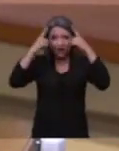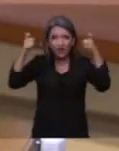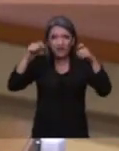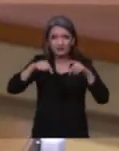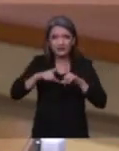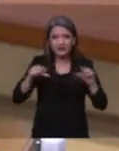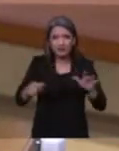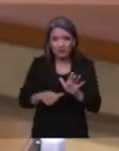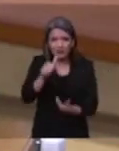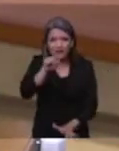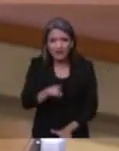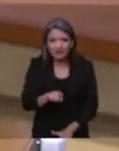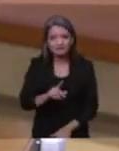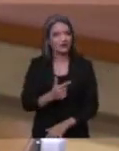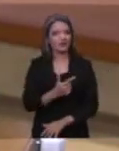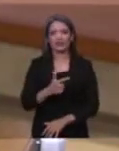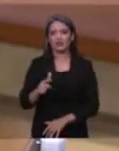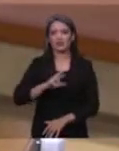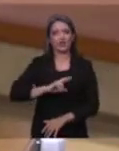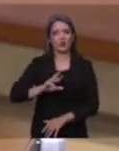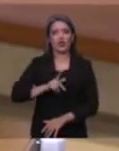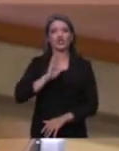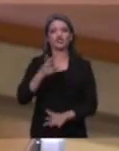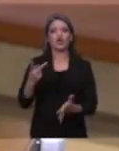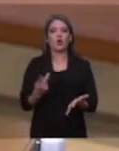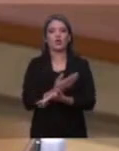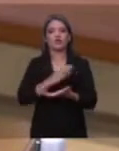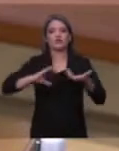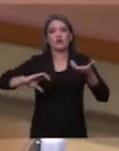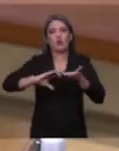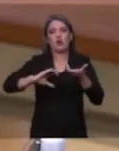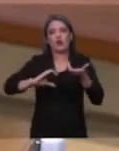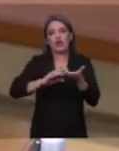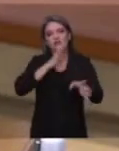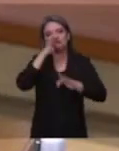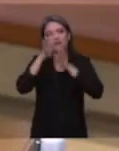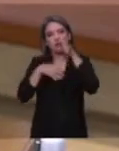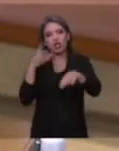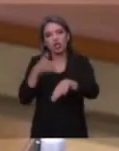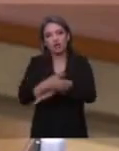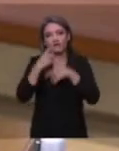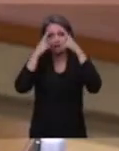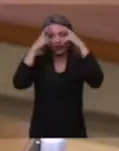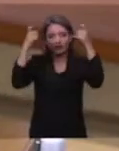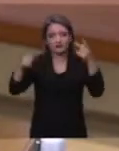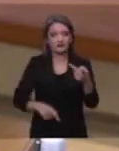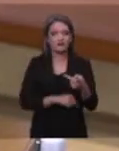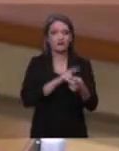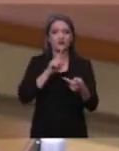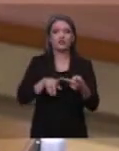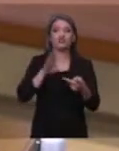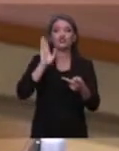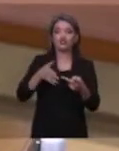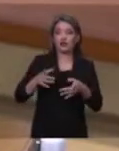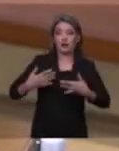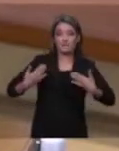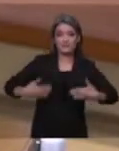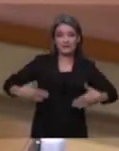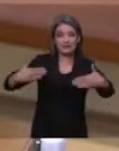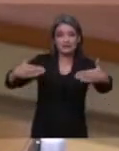Não. Nós já tivemos invasão do Congresso Nacional violenta. Nós já tivemos ministérios